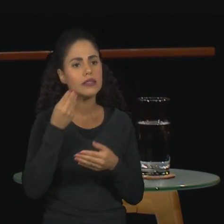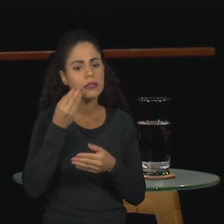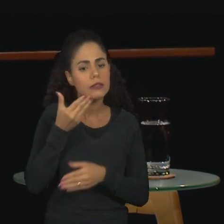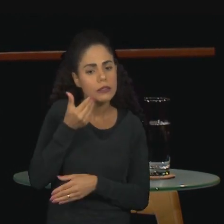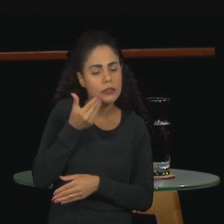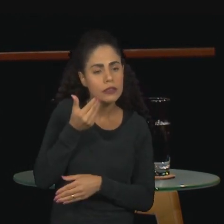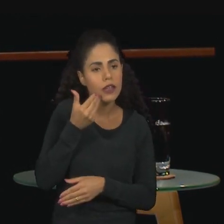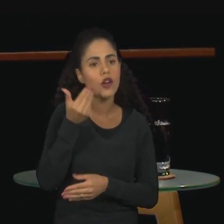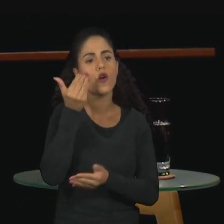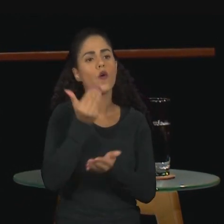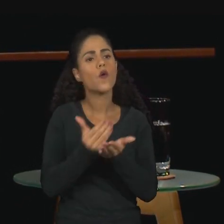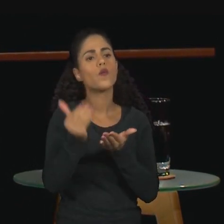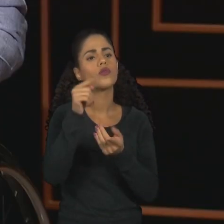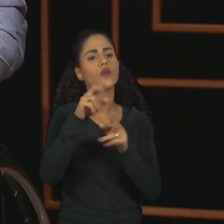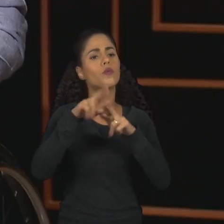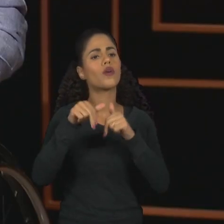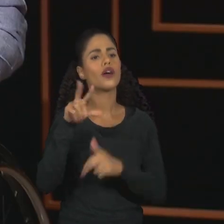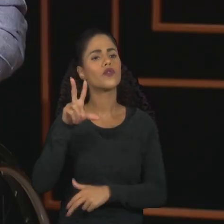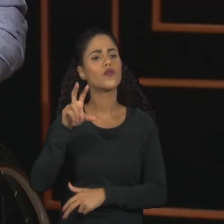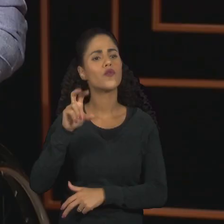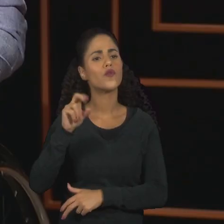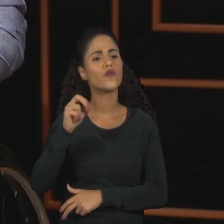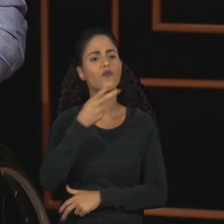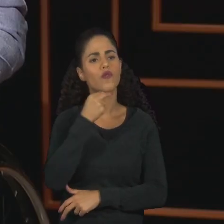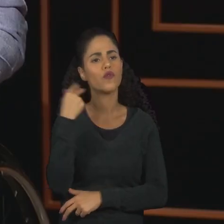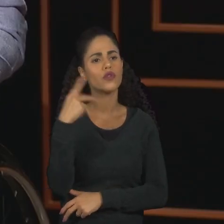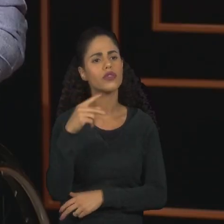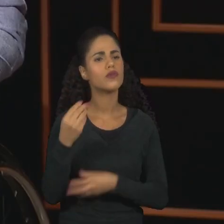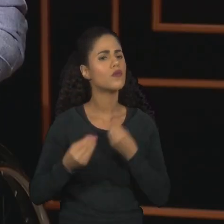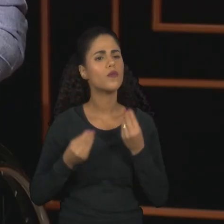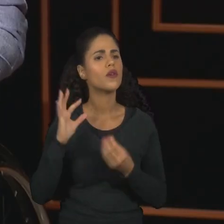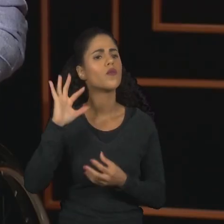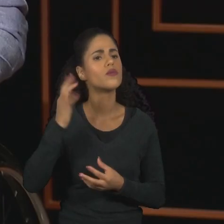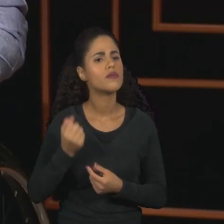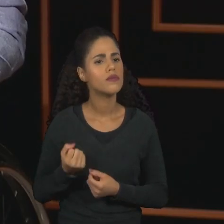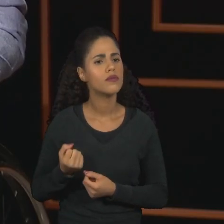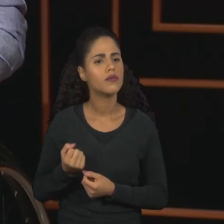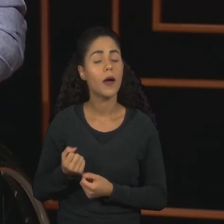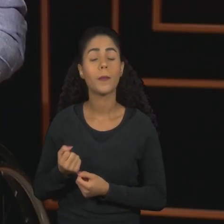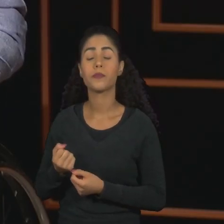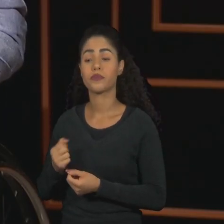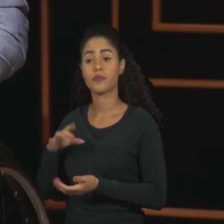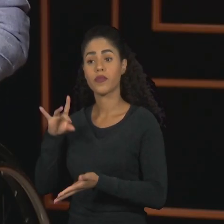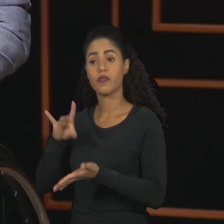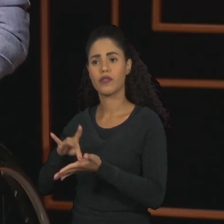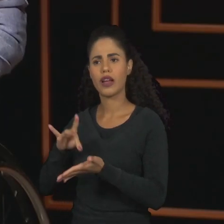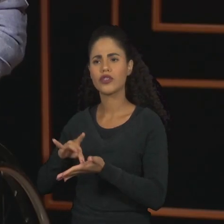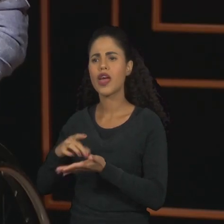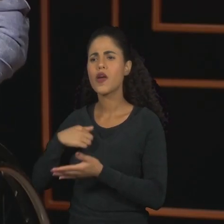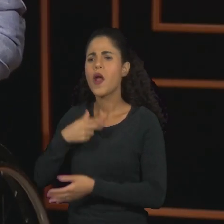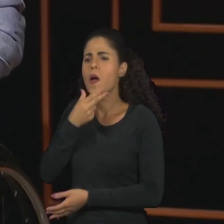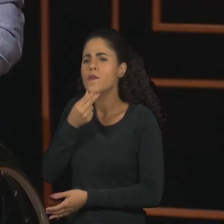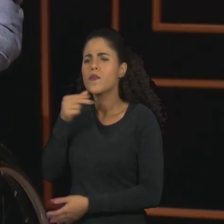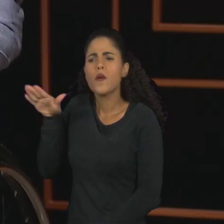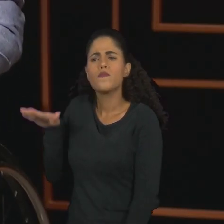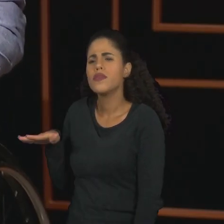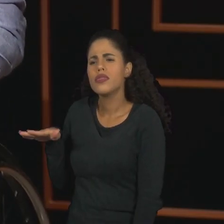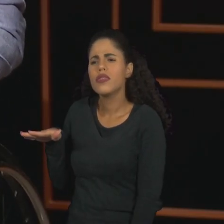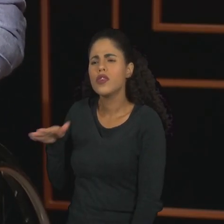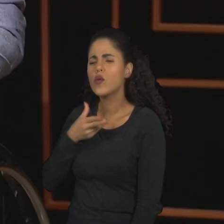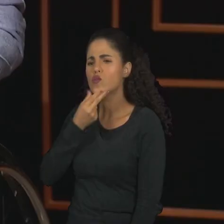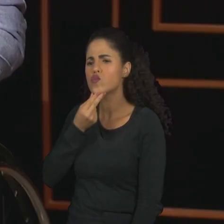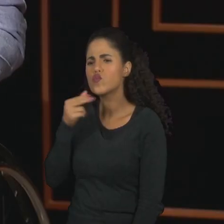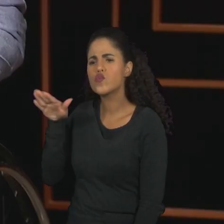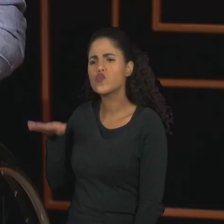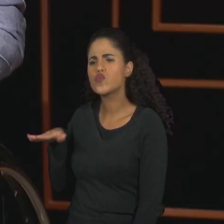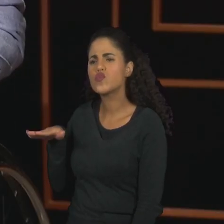aprofundar, aconteceu por conta do seu avô, né? Exatamente. Como é que foi isso? Bom, na verdade, eu era um moleque eu digo, acho que na